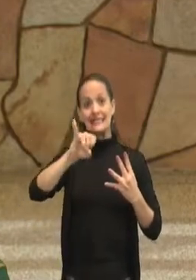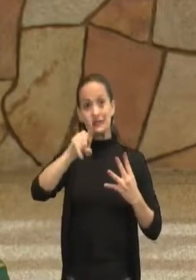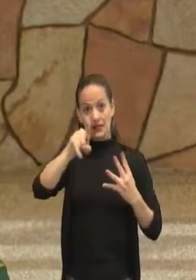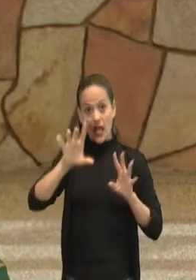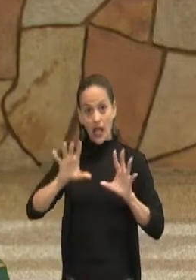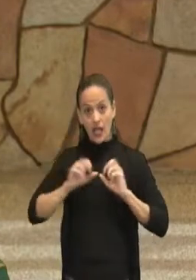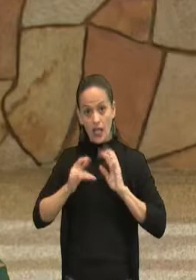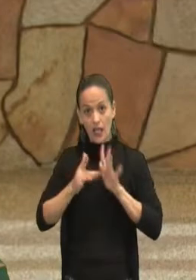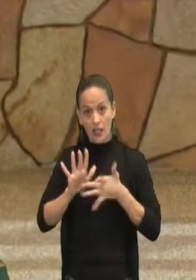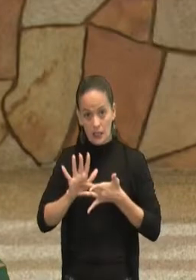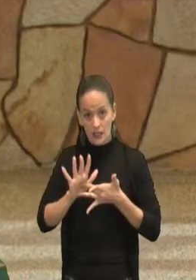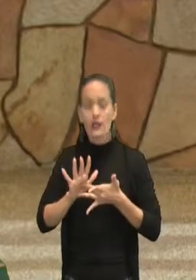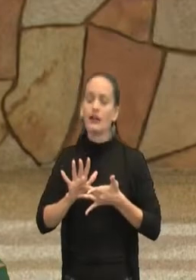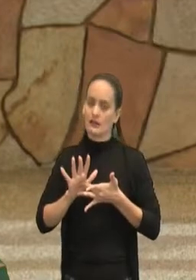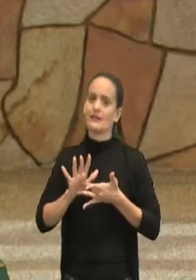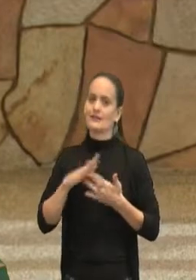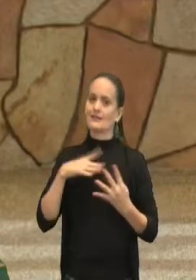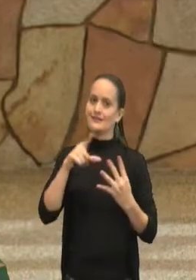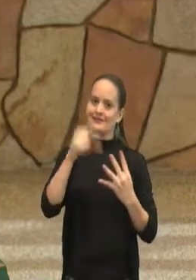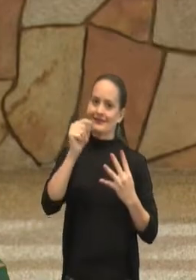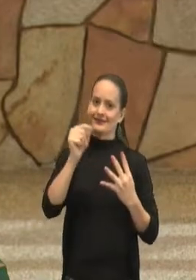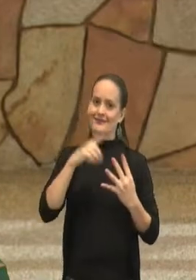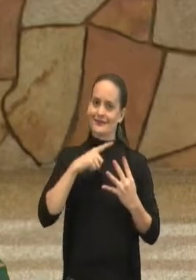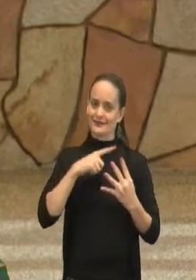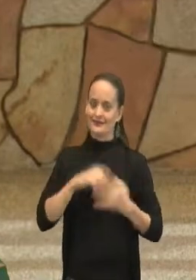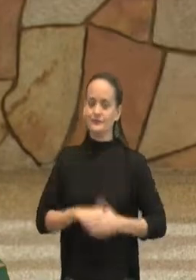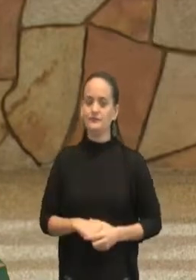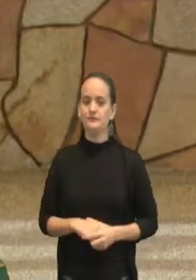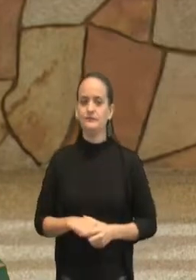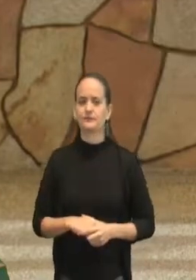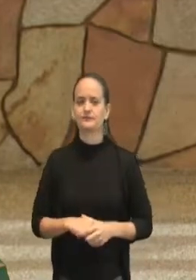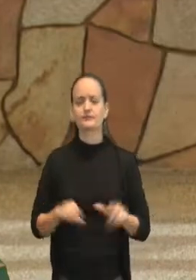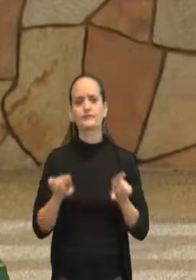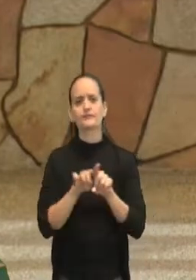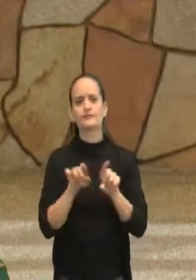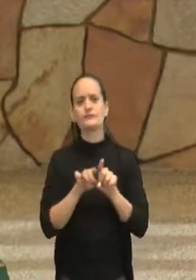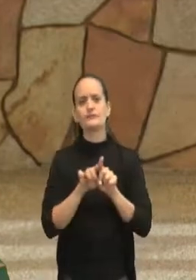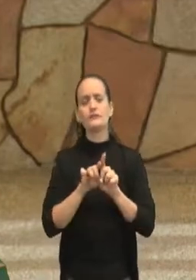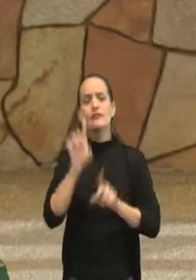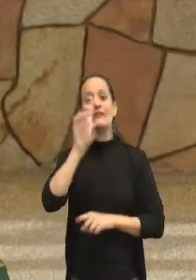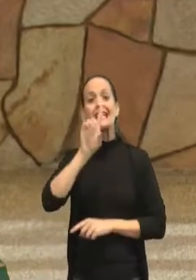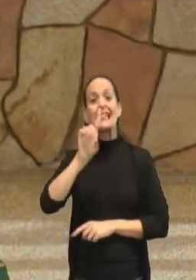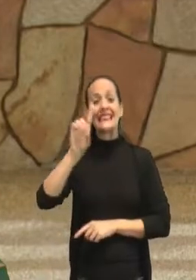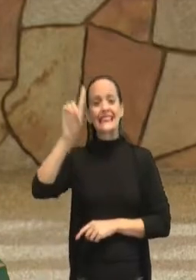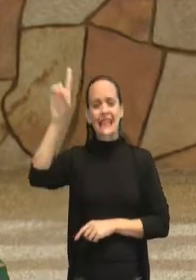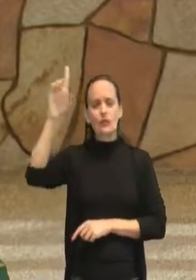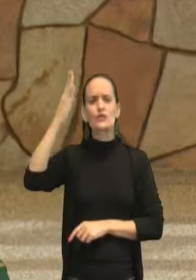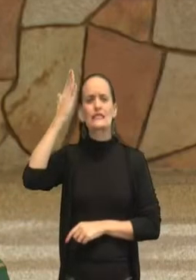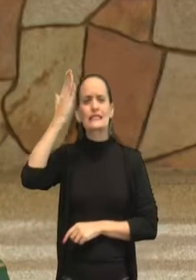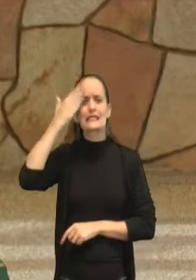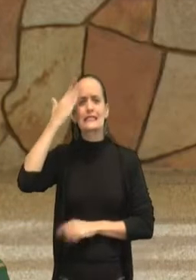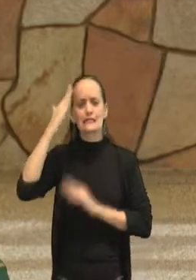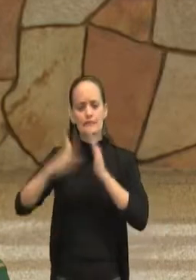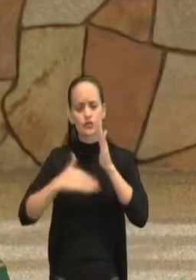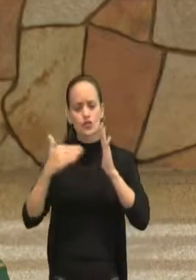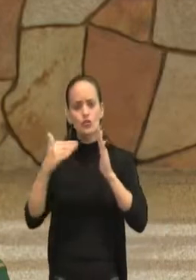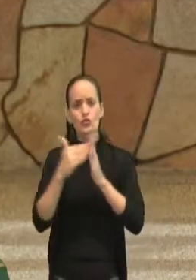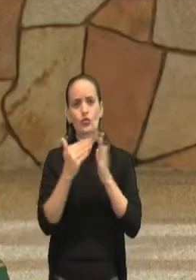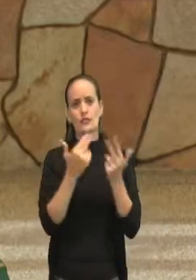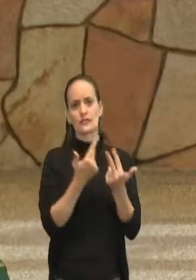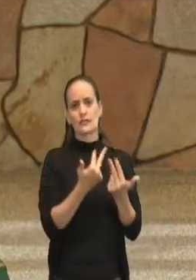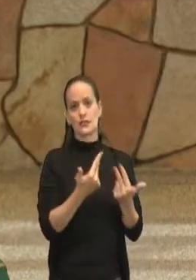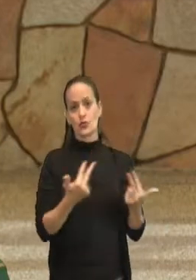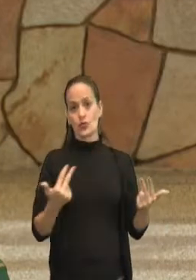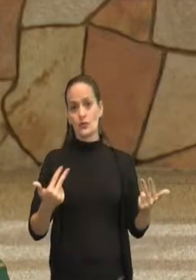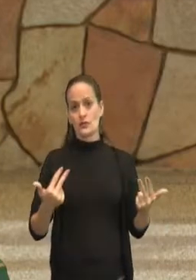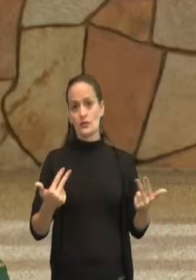crê em Cristo. Deus é onisciente, como falamos aqui, Ele sabe de todas as coisas. Deus